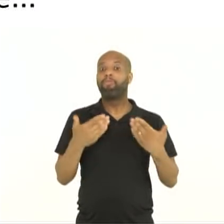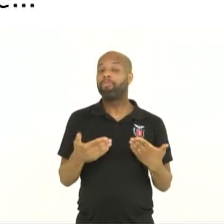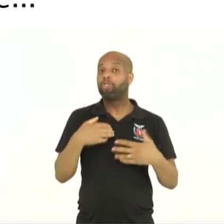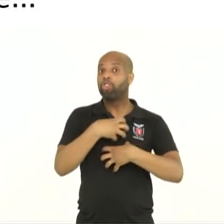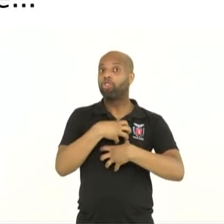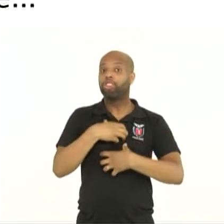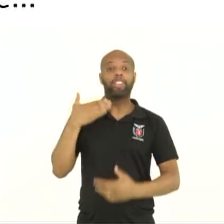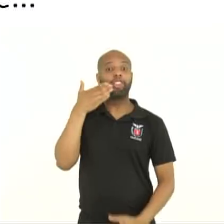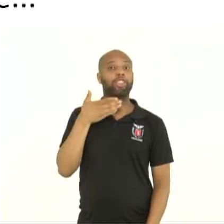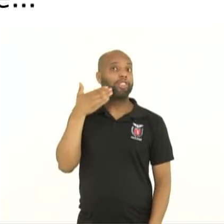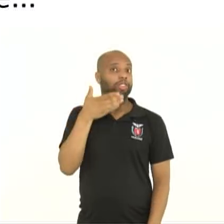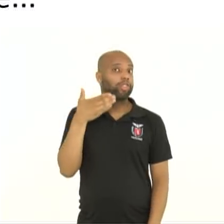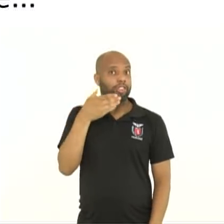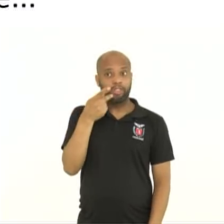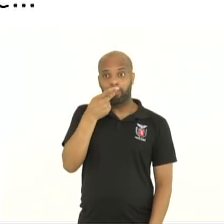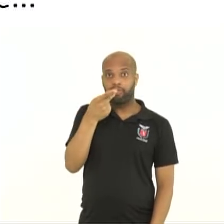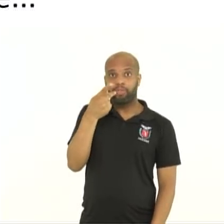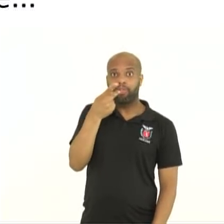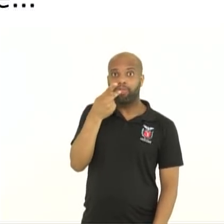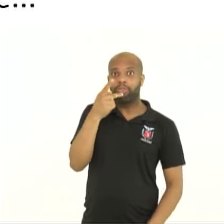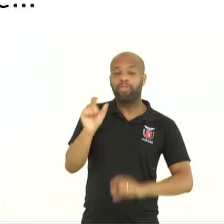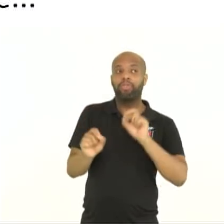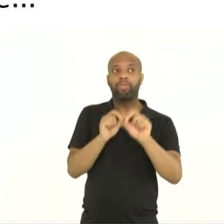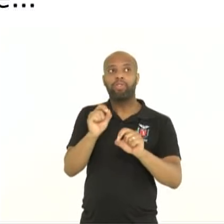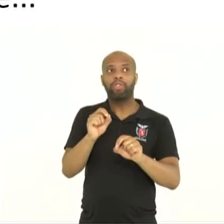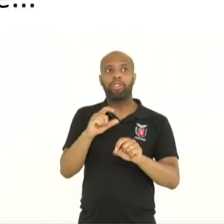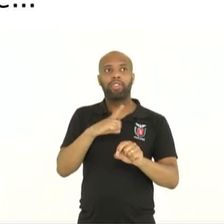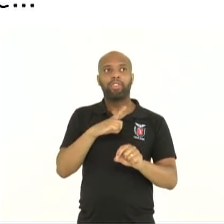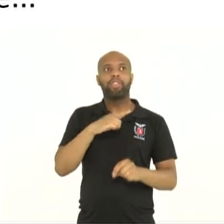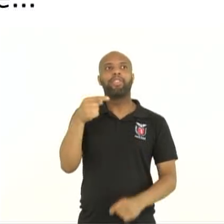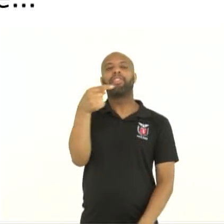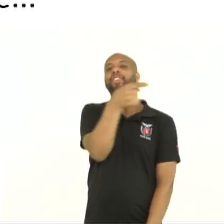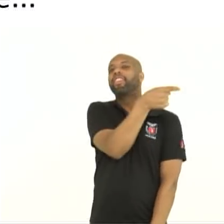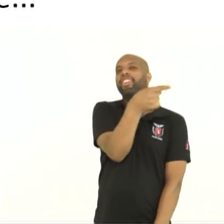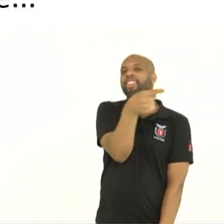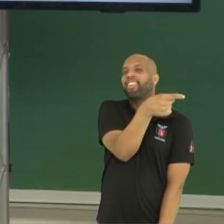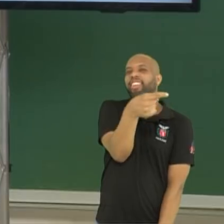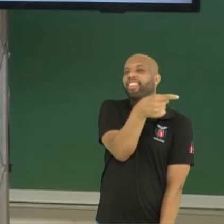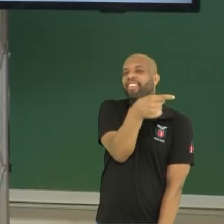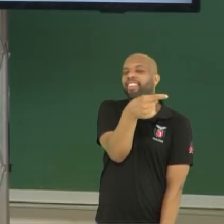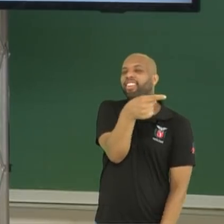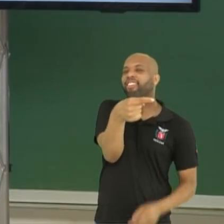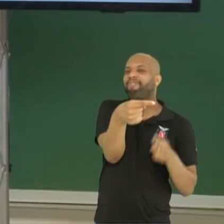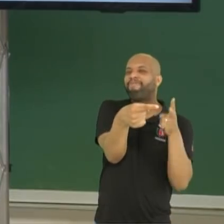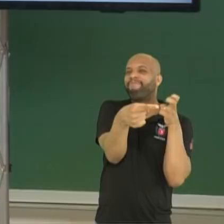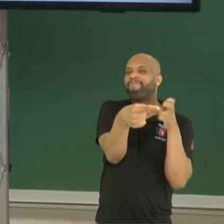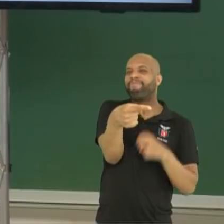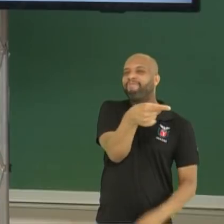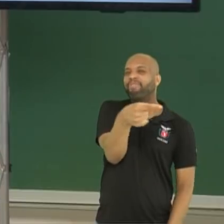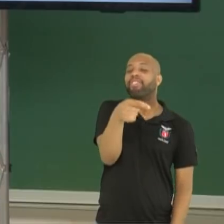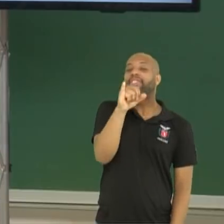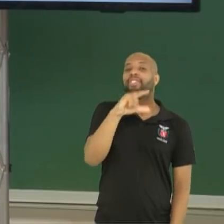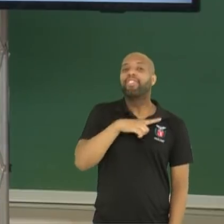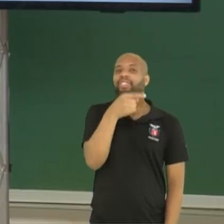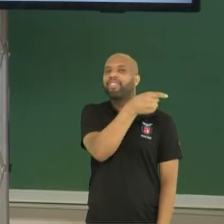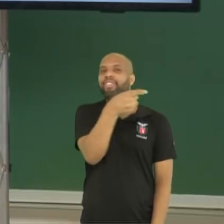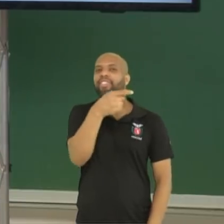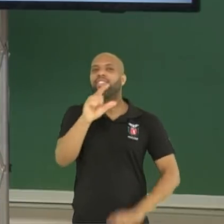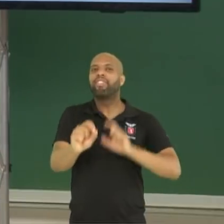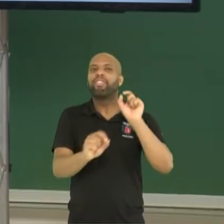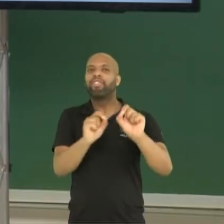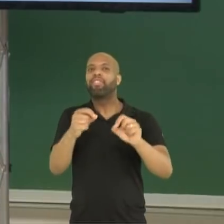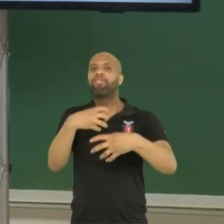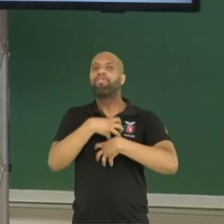Discurso, eu acho que é discurso... Peraí, tem um travessão aqui, vocês repararam? Quando tem o travessão,